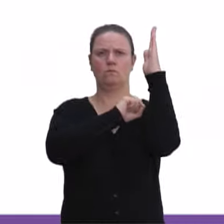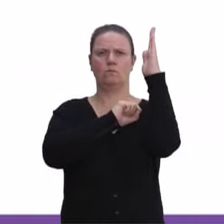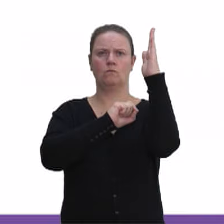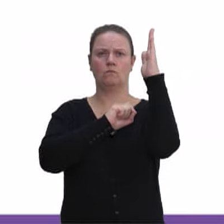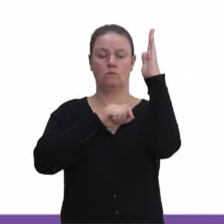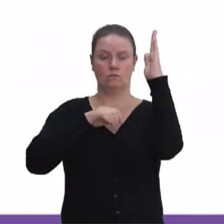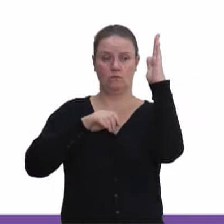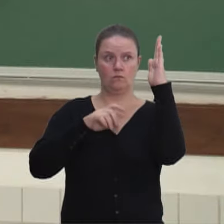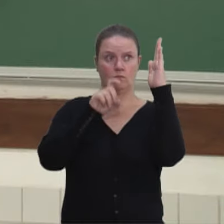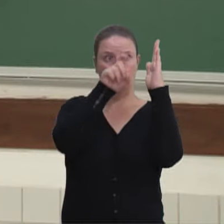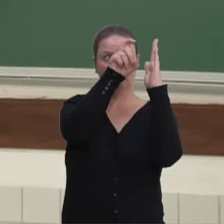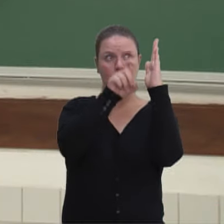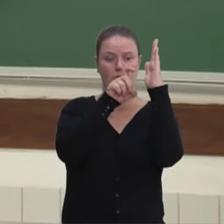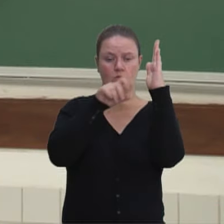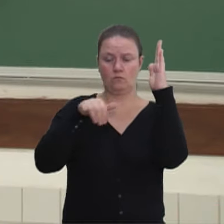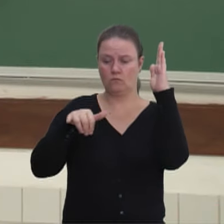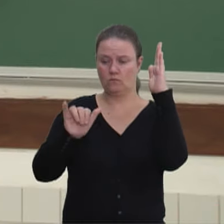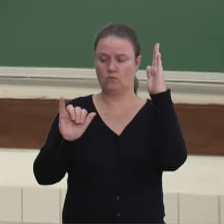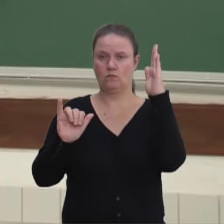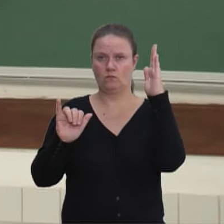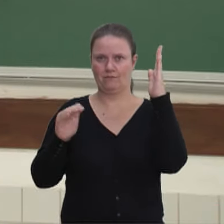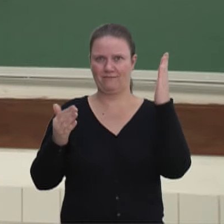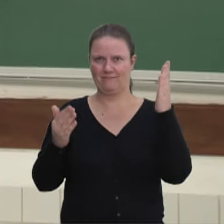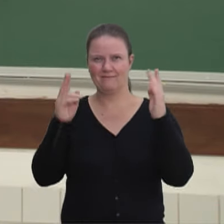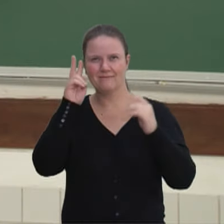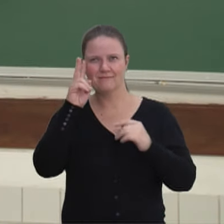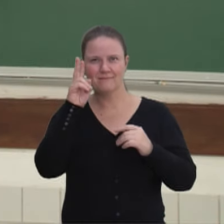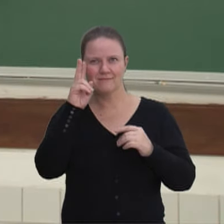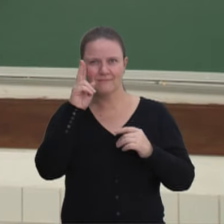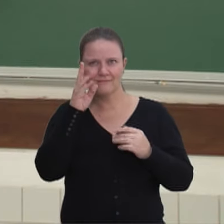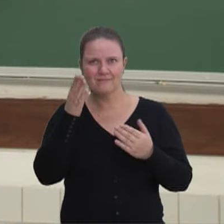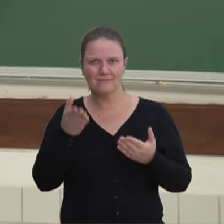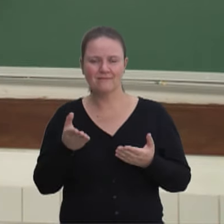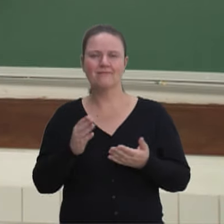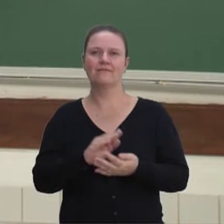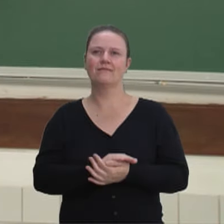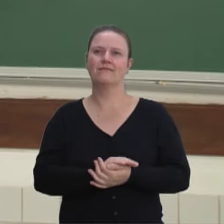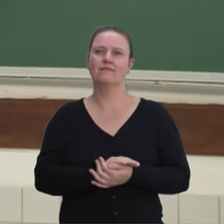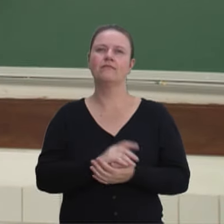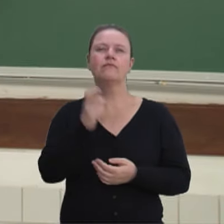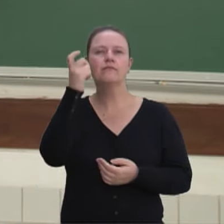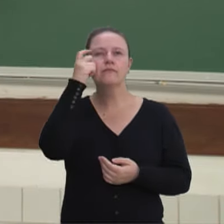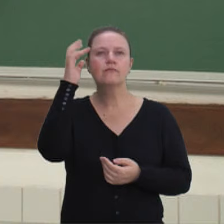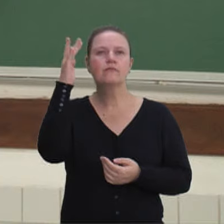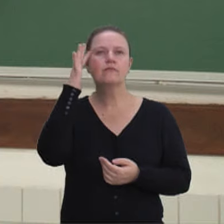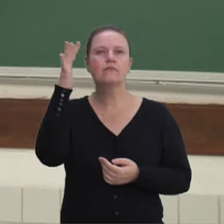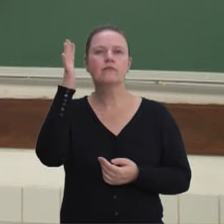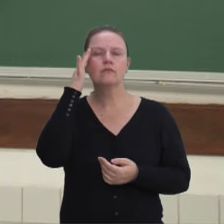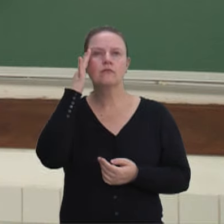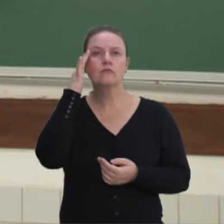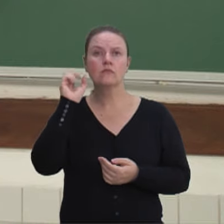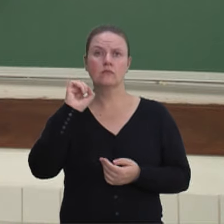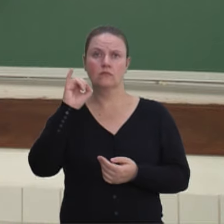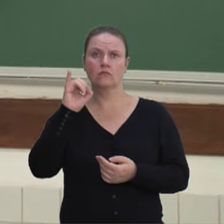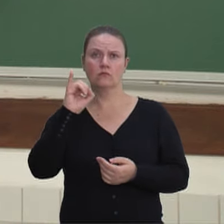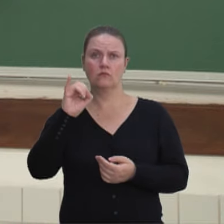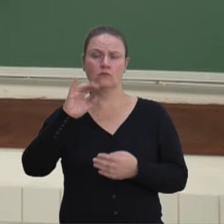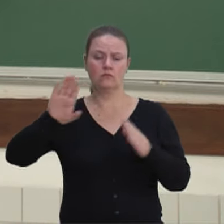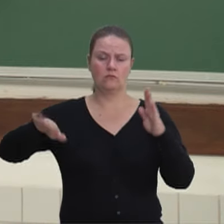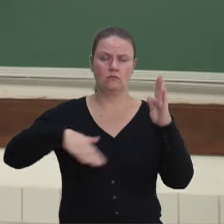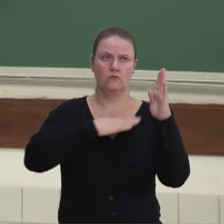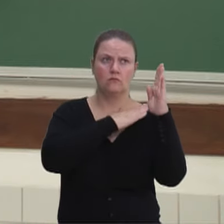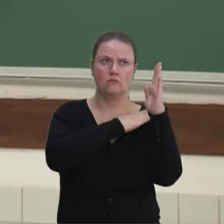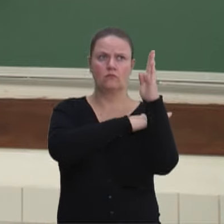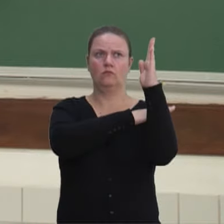Bem importante essa informação, já dando uma dica aí para vocês irem pensando. Se intercepta o eixo x